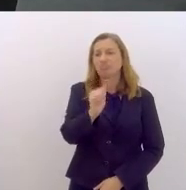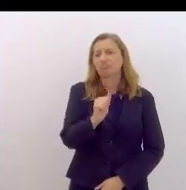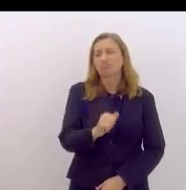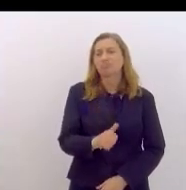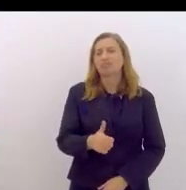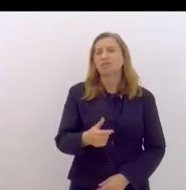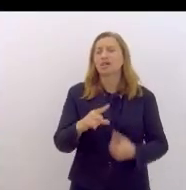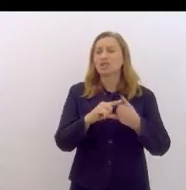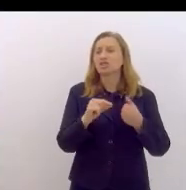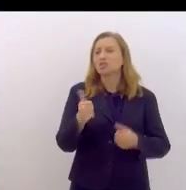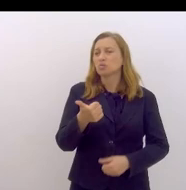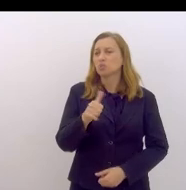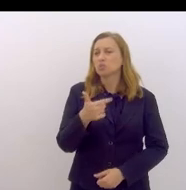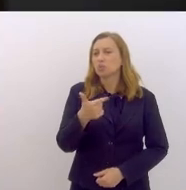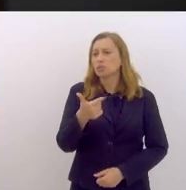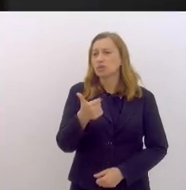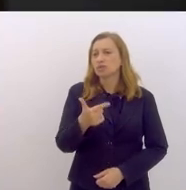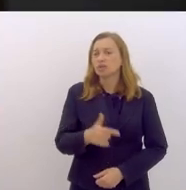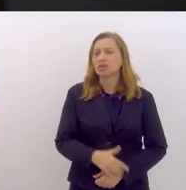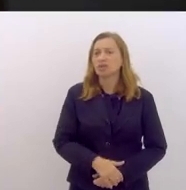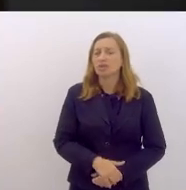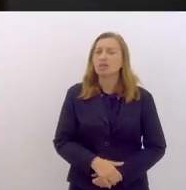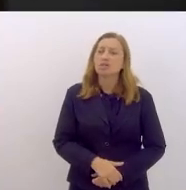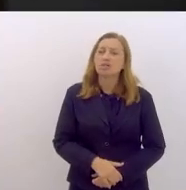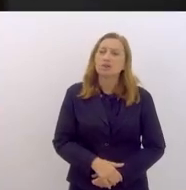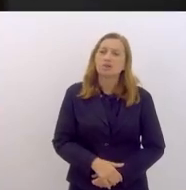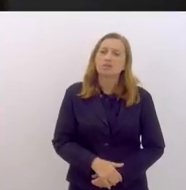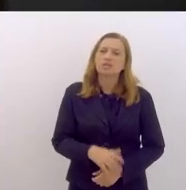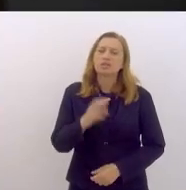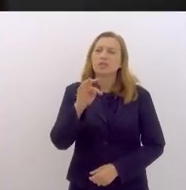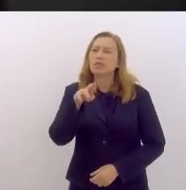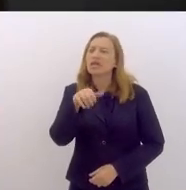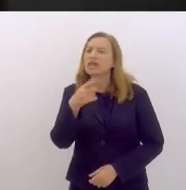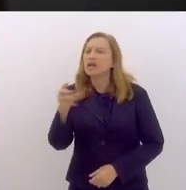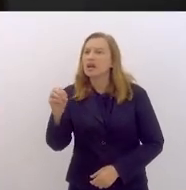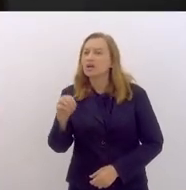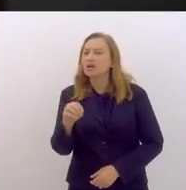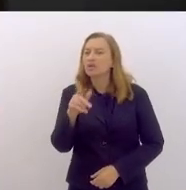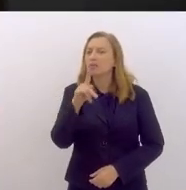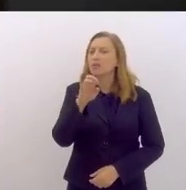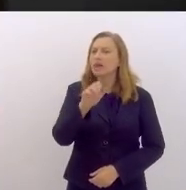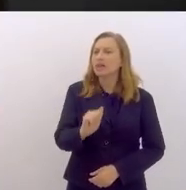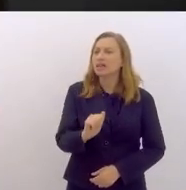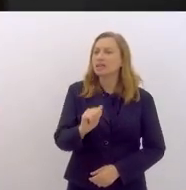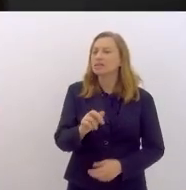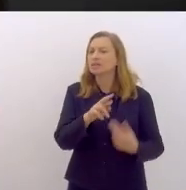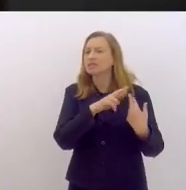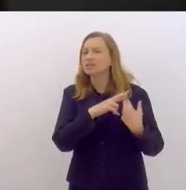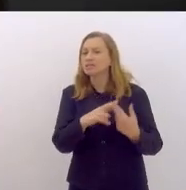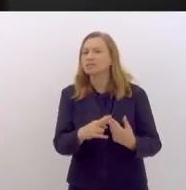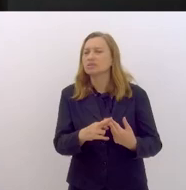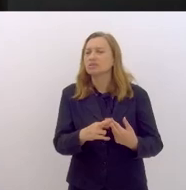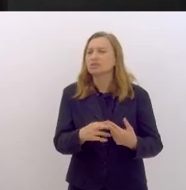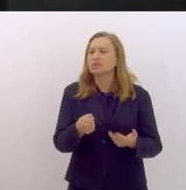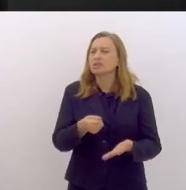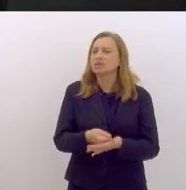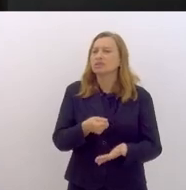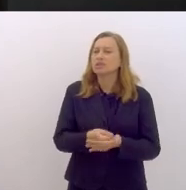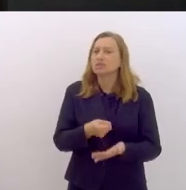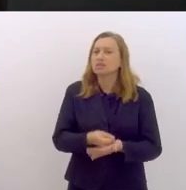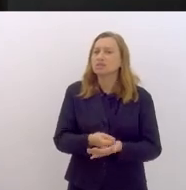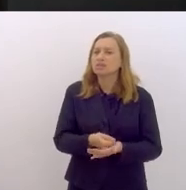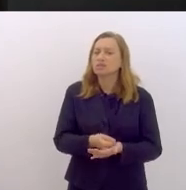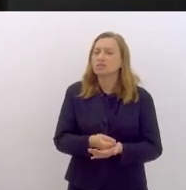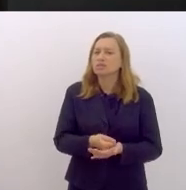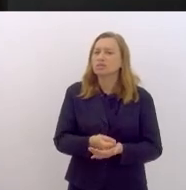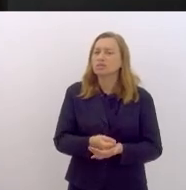artigo 12. É vedado ao tabelião ou registrador sob pena de responsabilidade funcional exigir... Esse é o